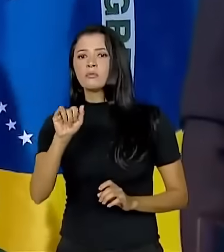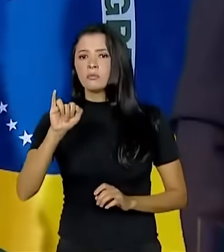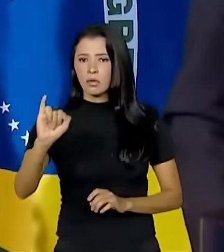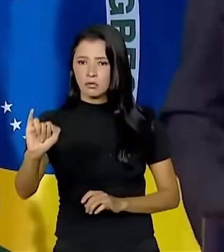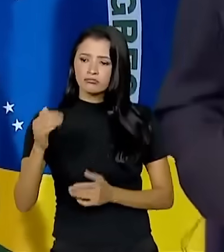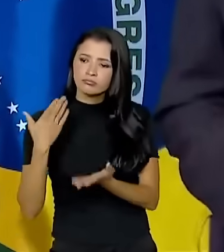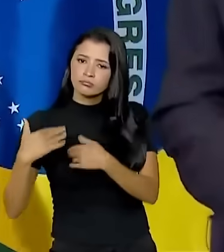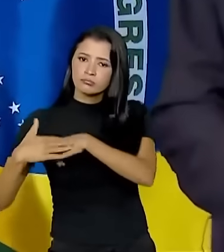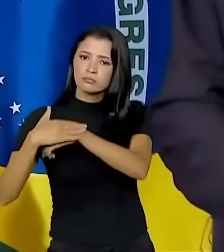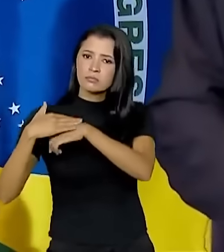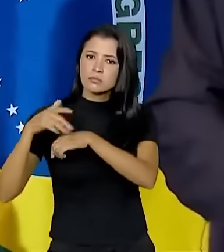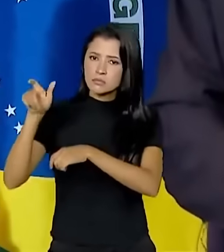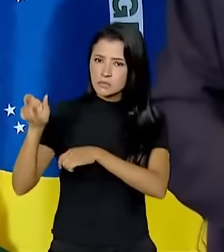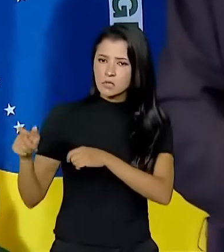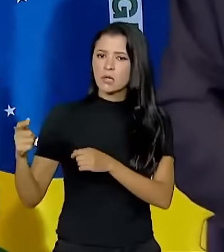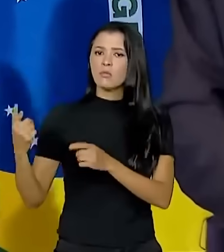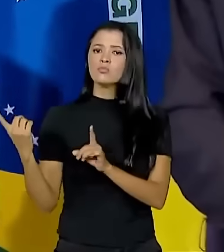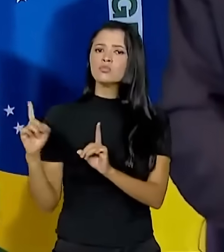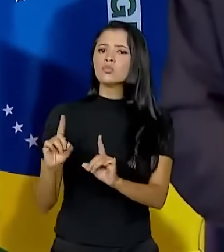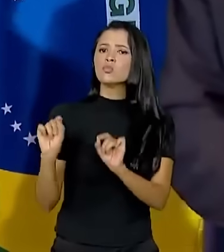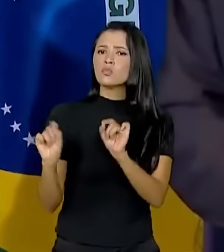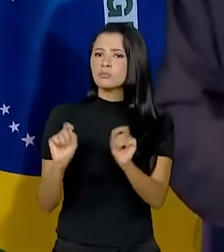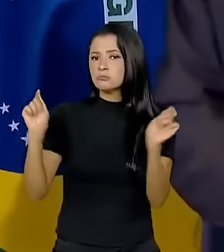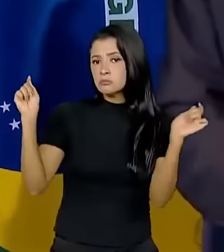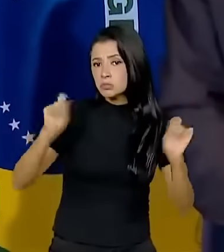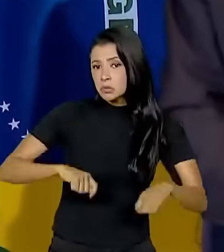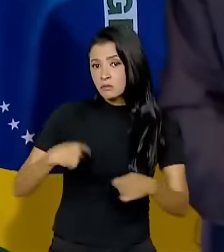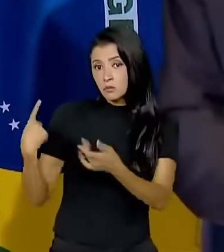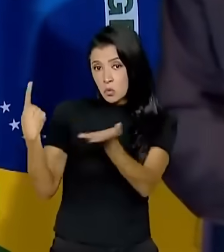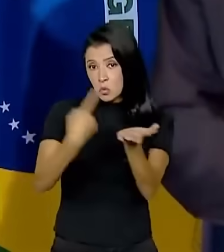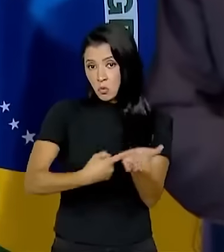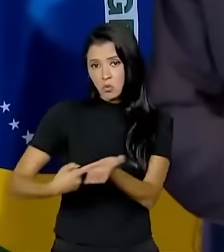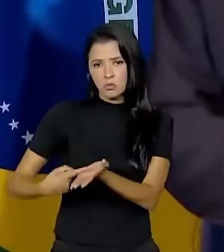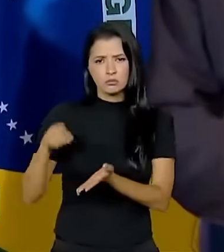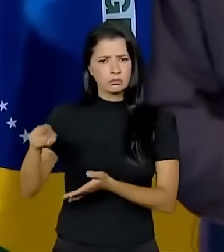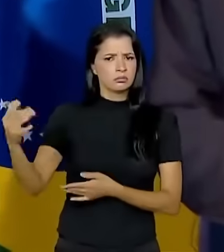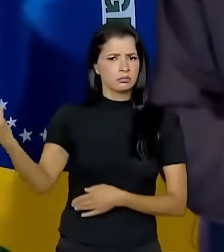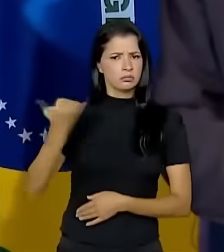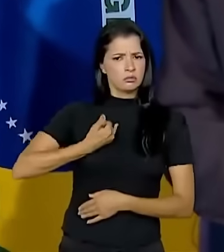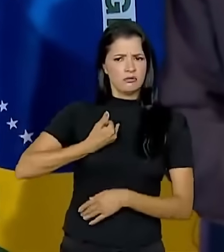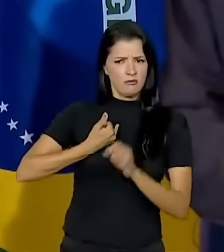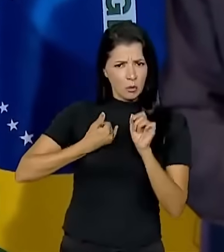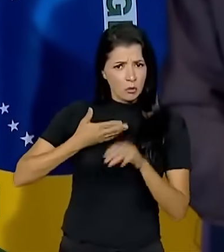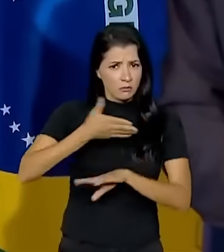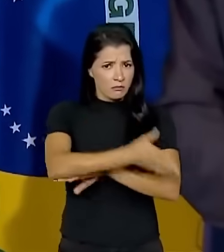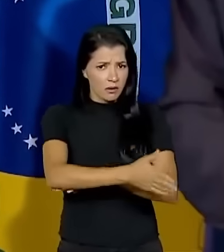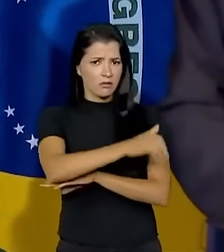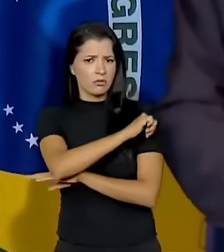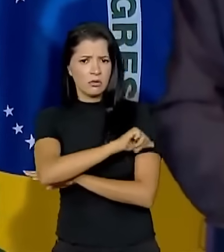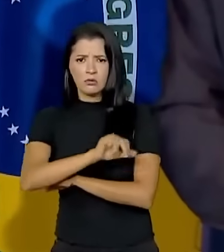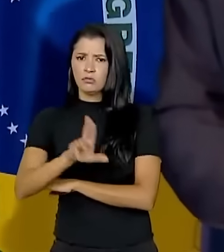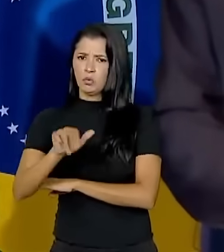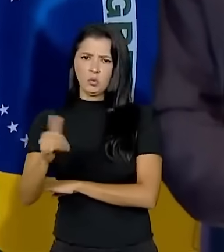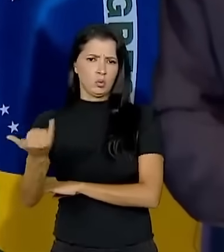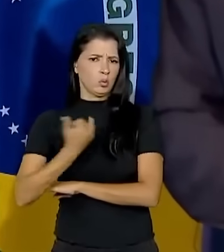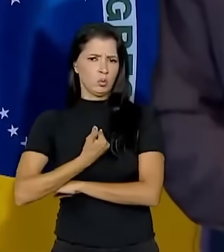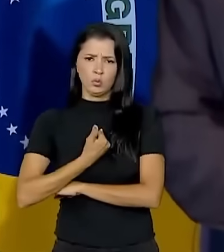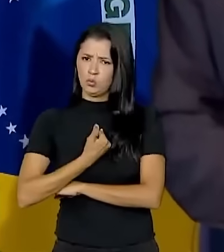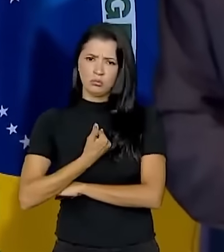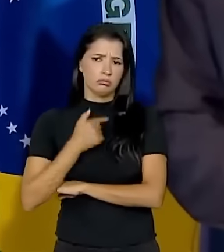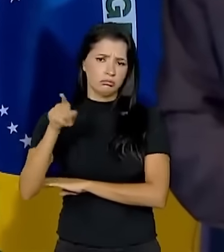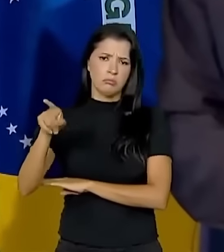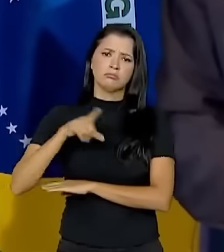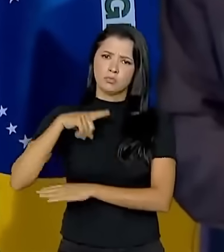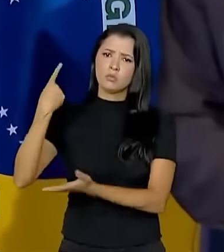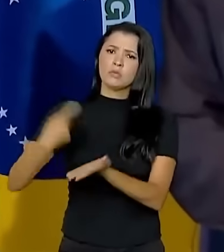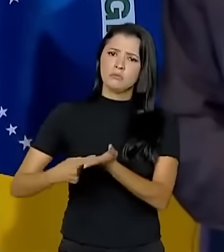Conversamos muito com ela sobre a possibilidade do acordo. Ela nunca disse que ia ao Rio de Janeiro. Ela tinha um